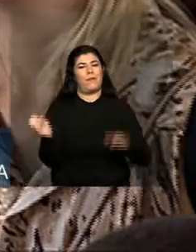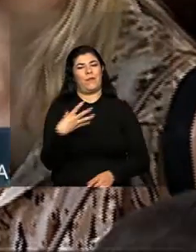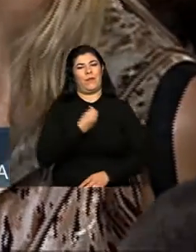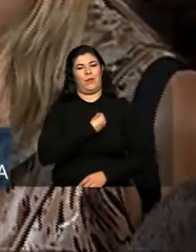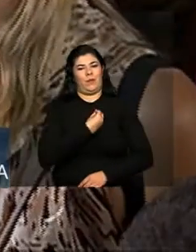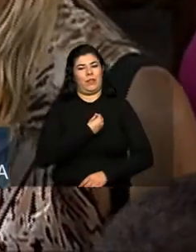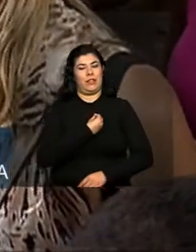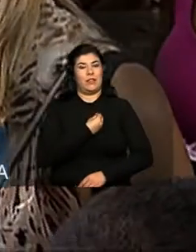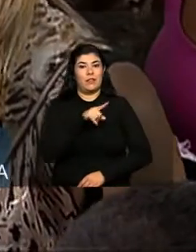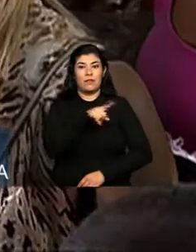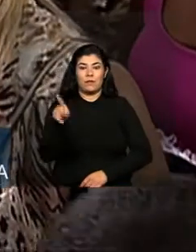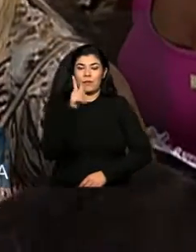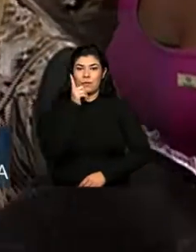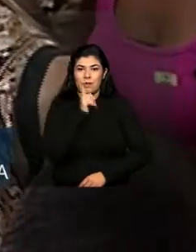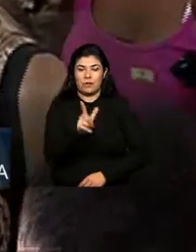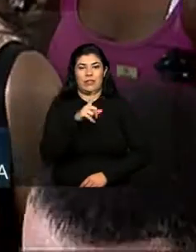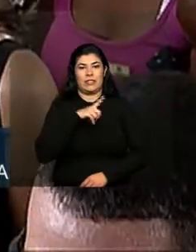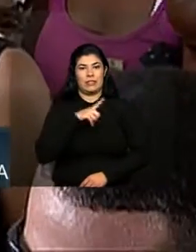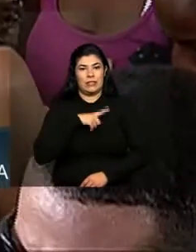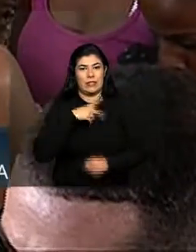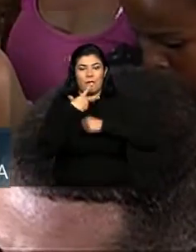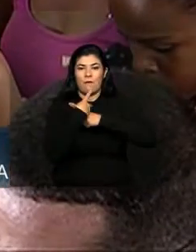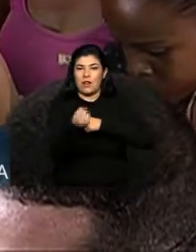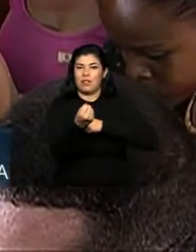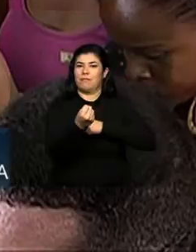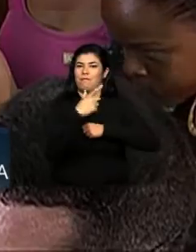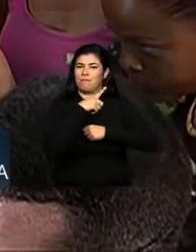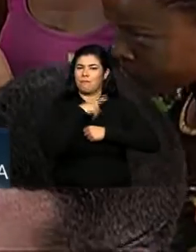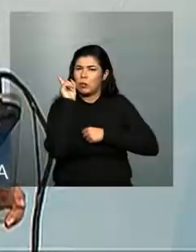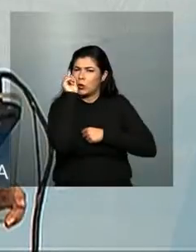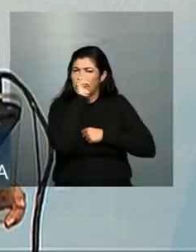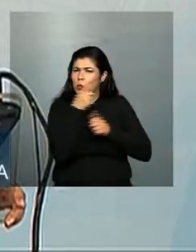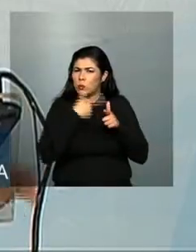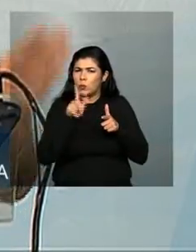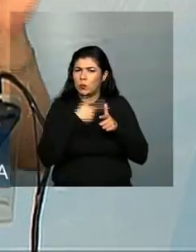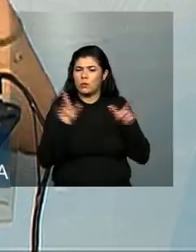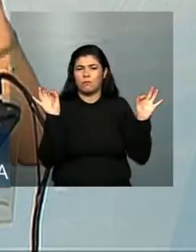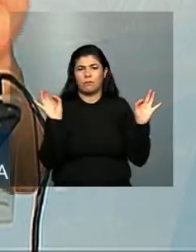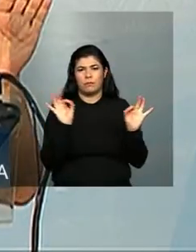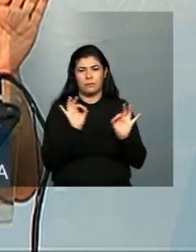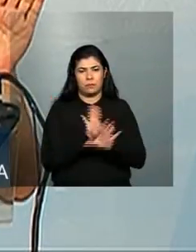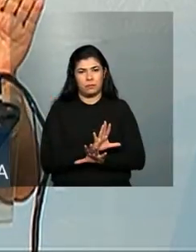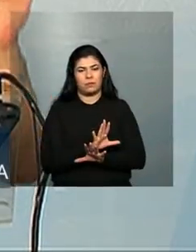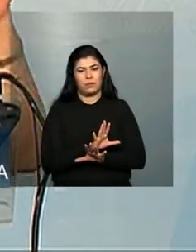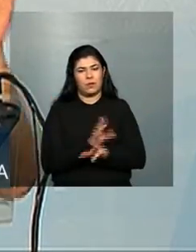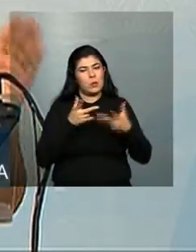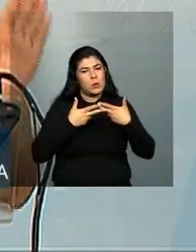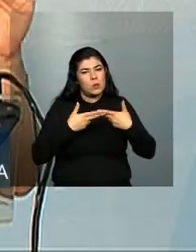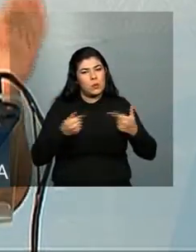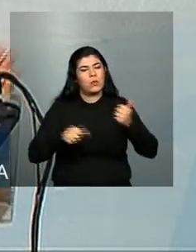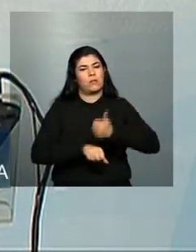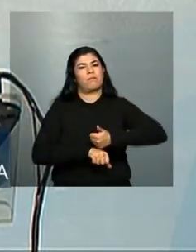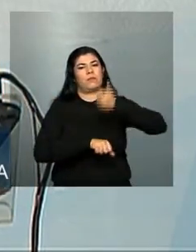você consegue vencer certas dificuldades, as coisas